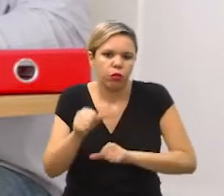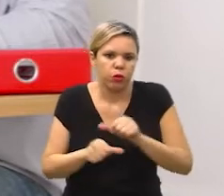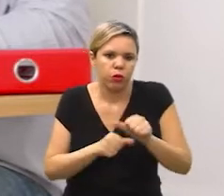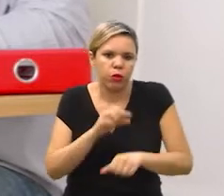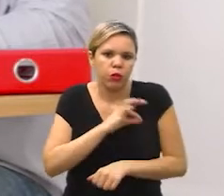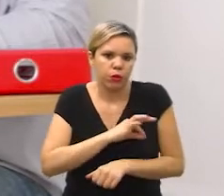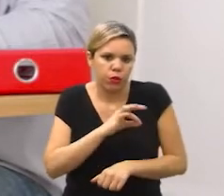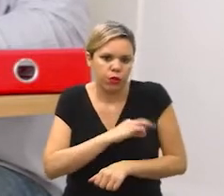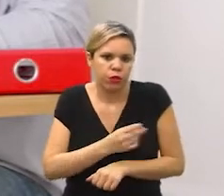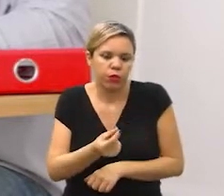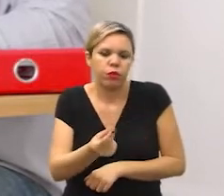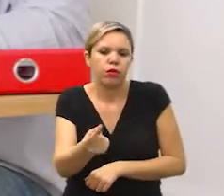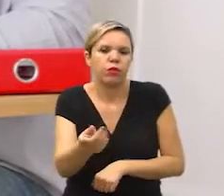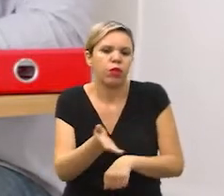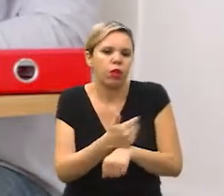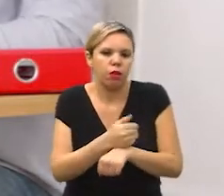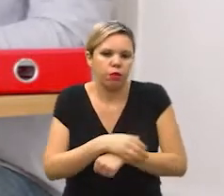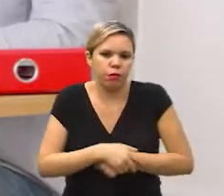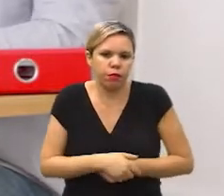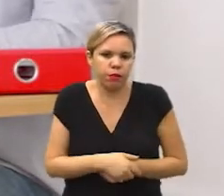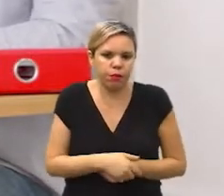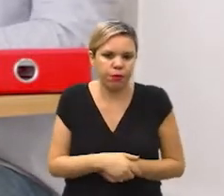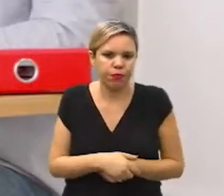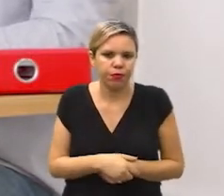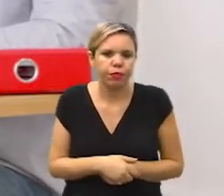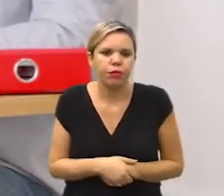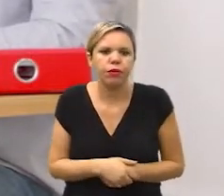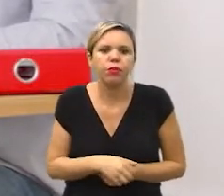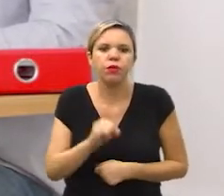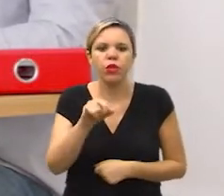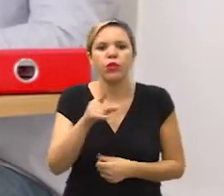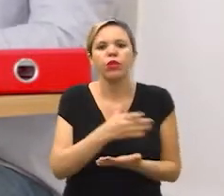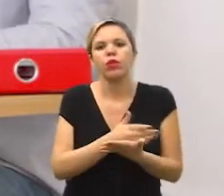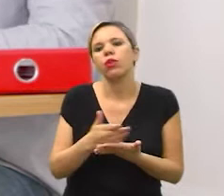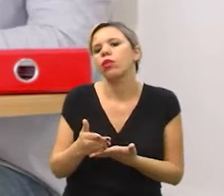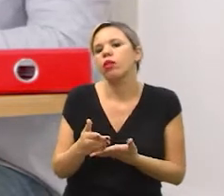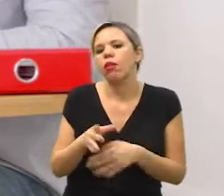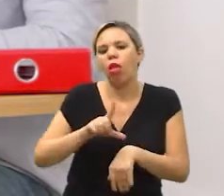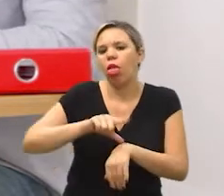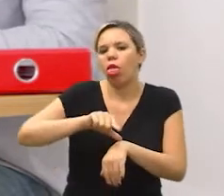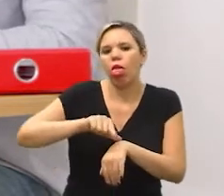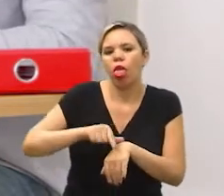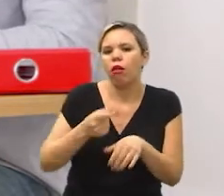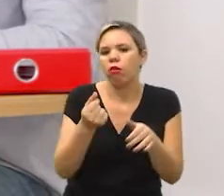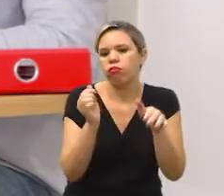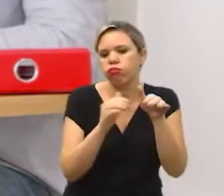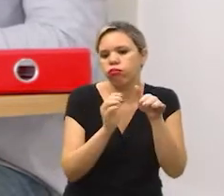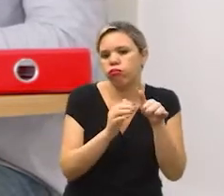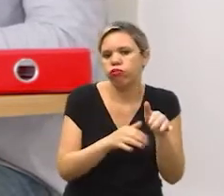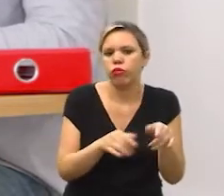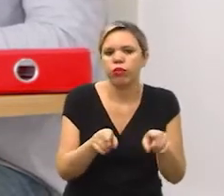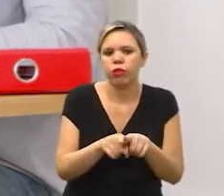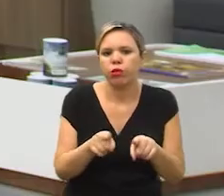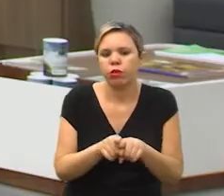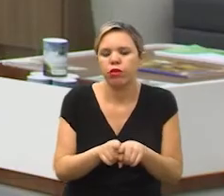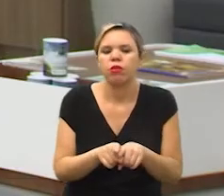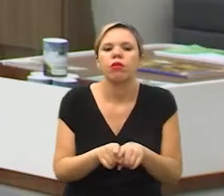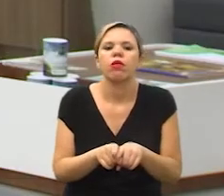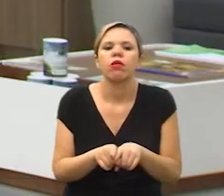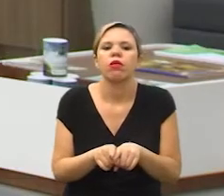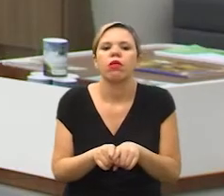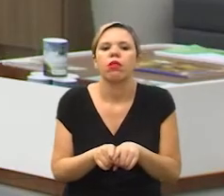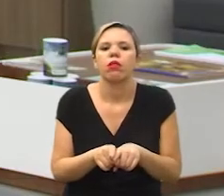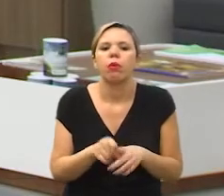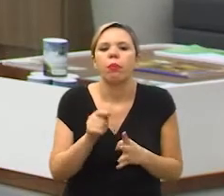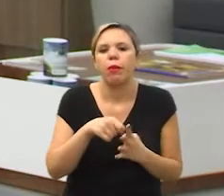numa renda vitalícia o quanto antes. Então, se você começar tarde para essa contribuição, você vai ter que se dispor de